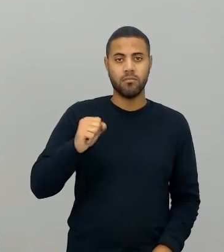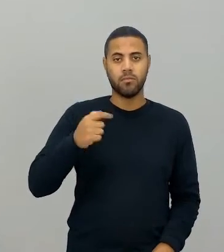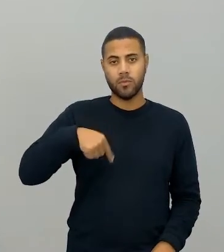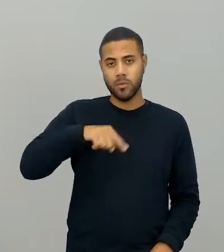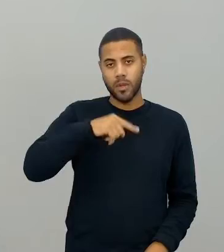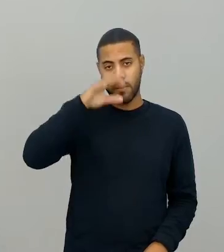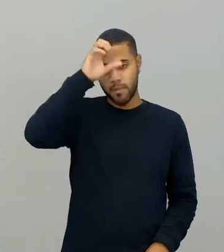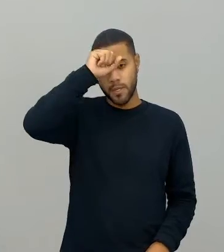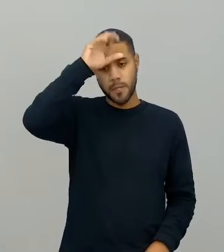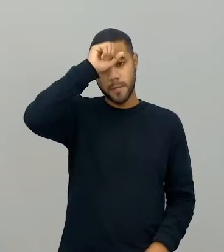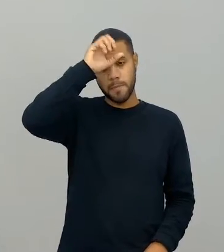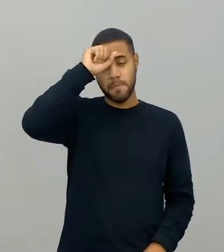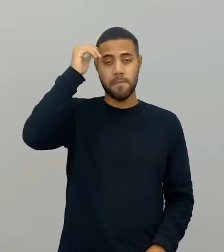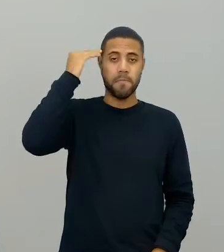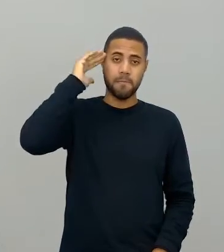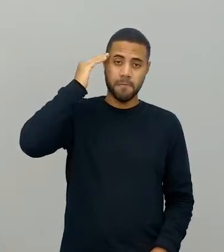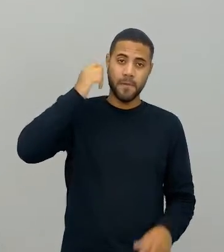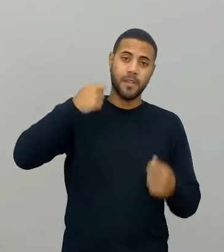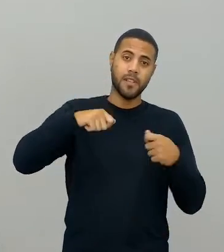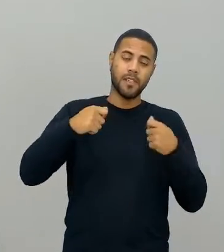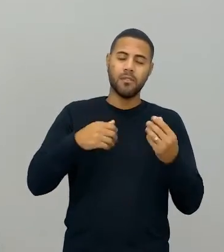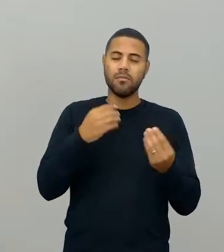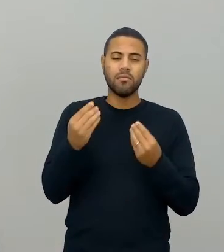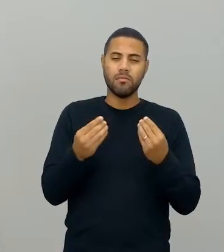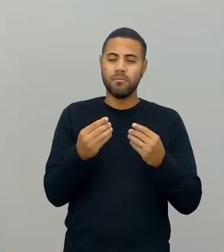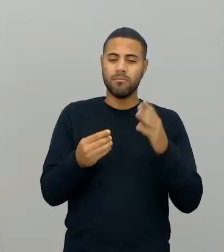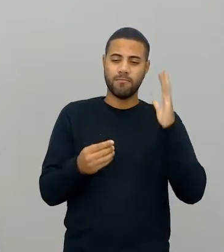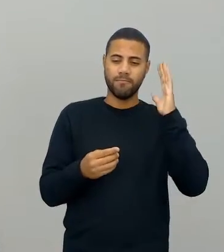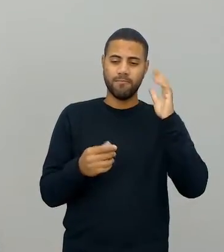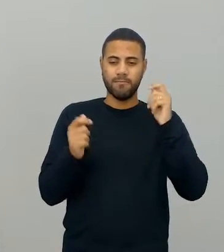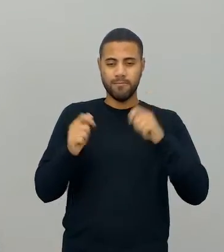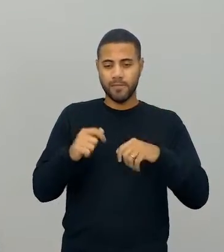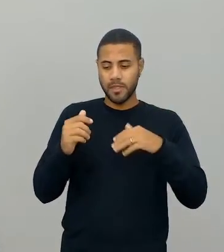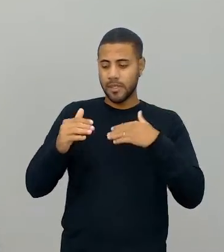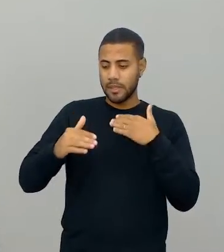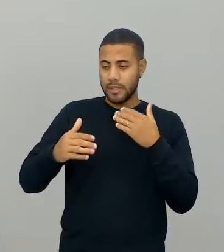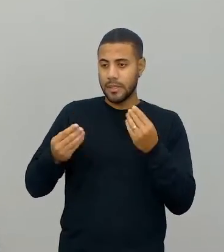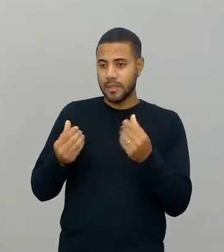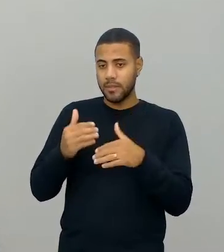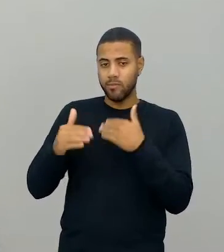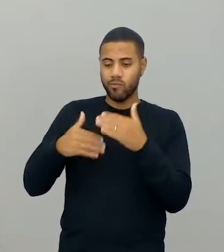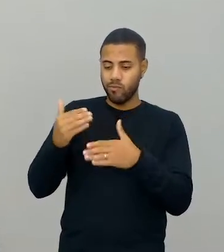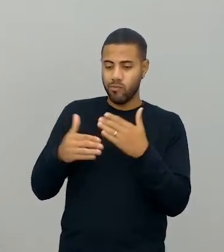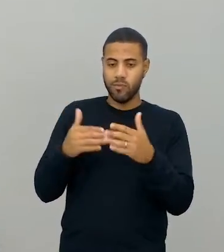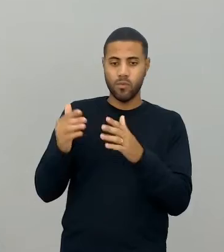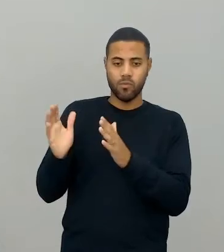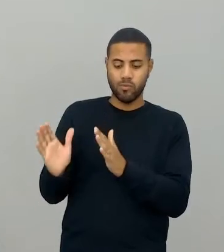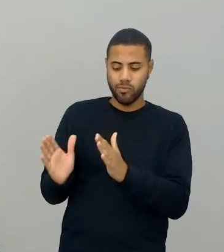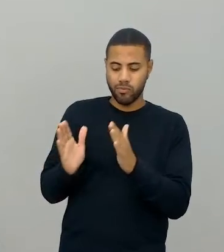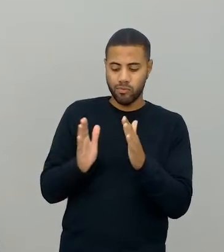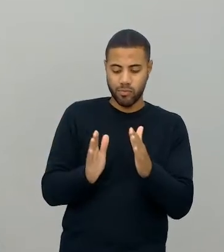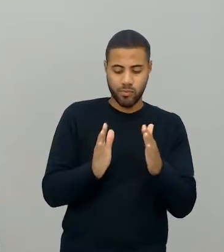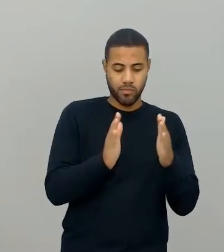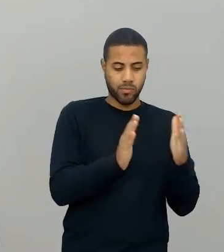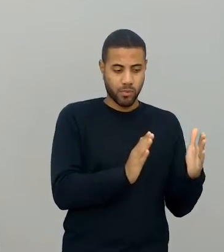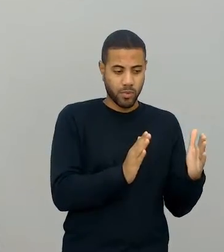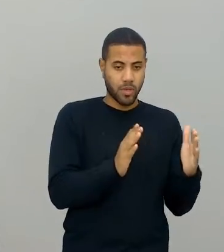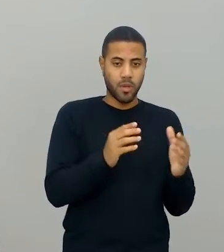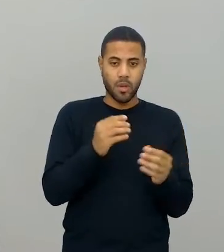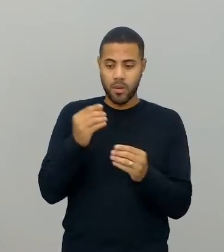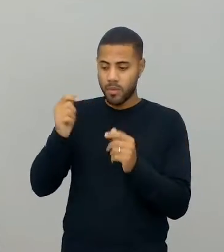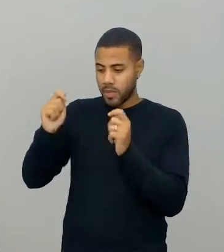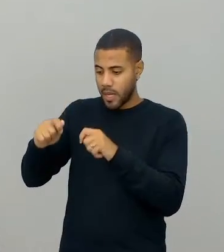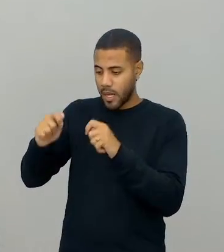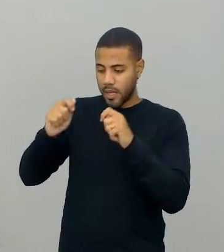gente aprender e entender como isso se desenrola dentro dos processos, para saber aonde a